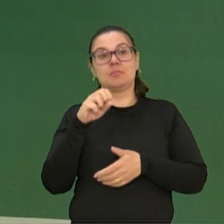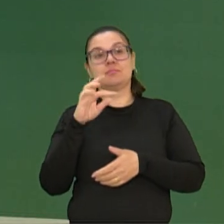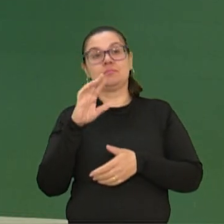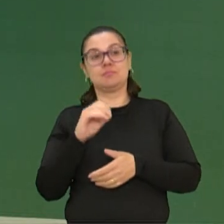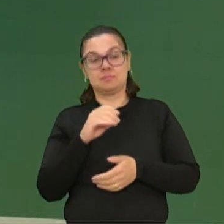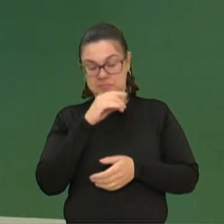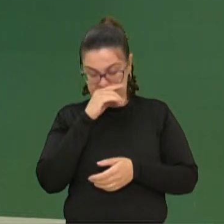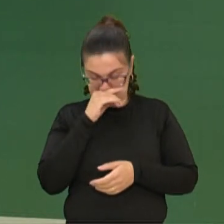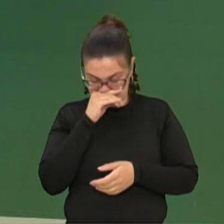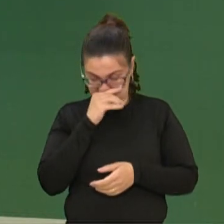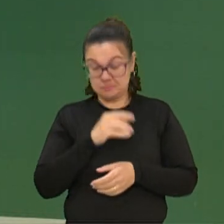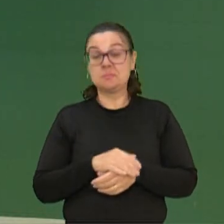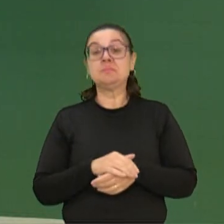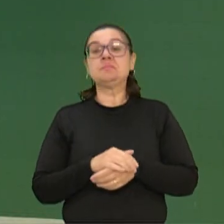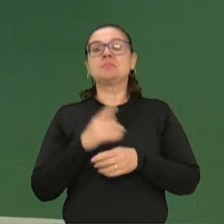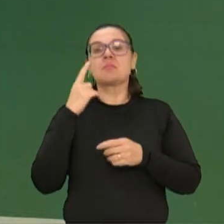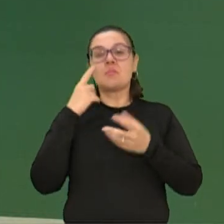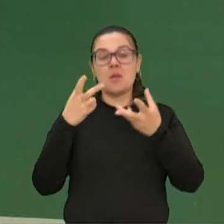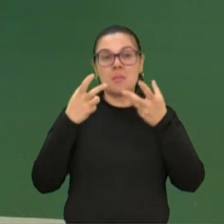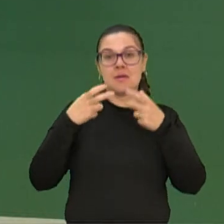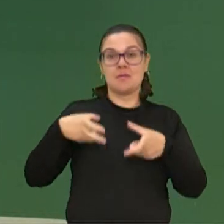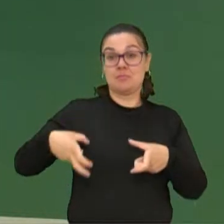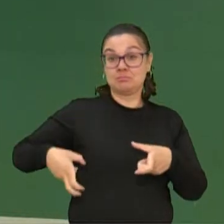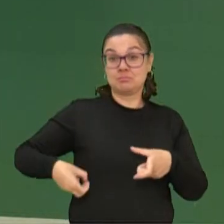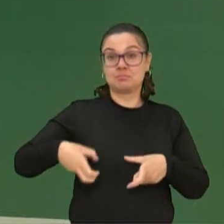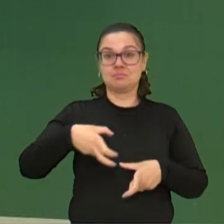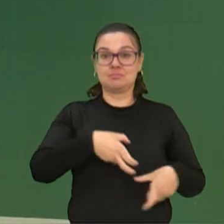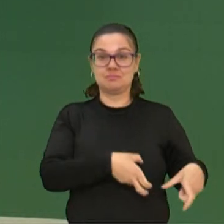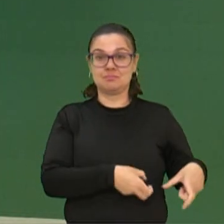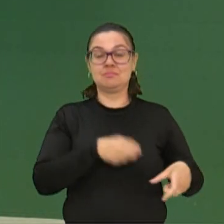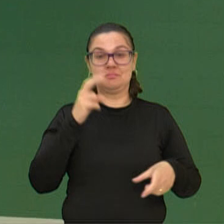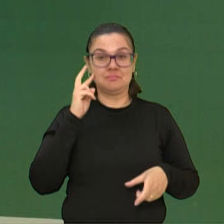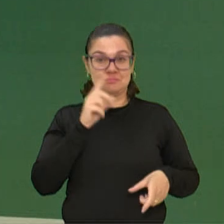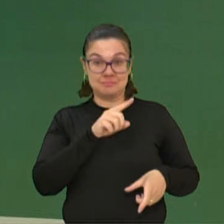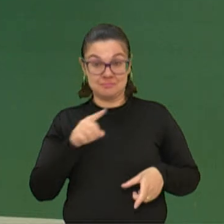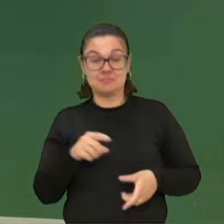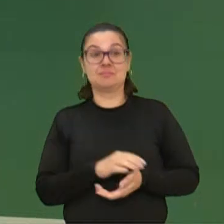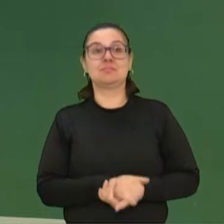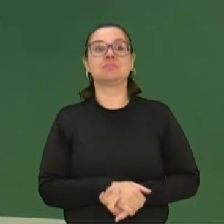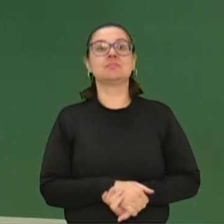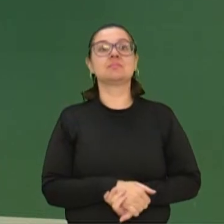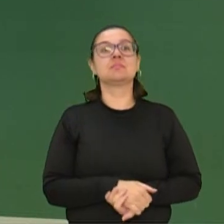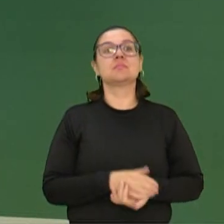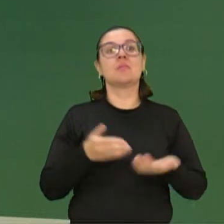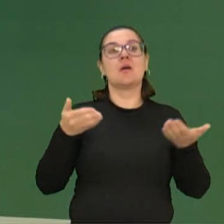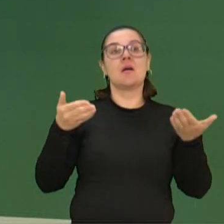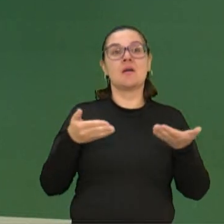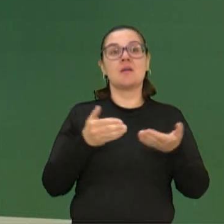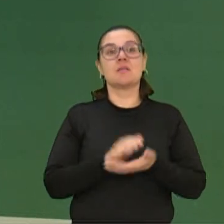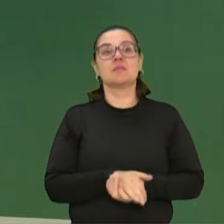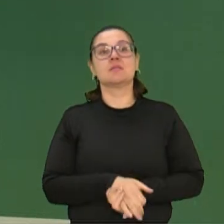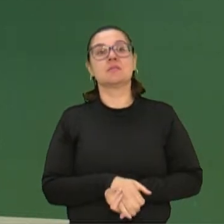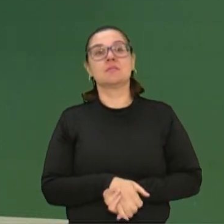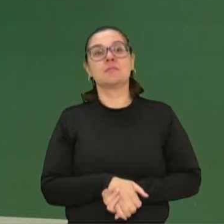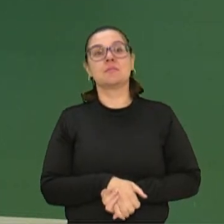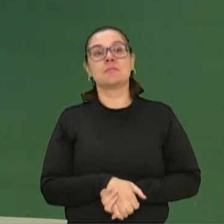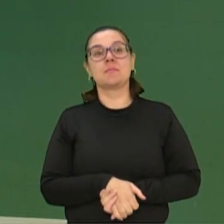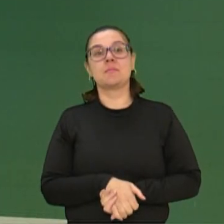adipômetro que verifica as nossas dobras cutâneas. E